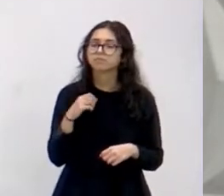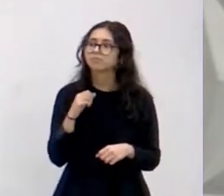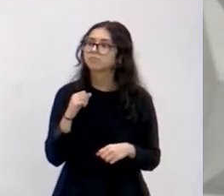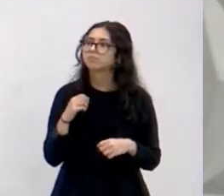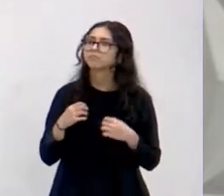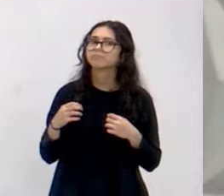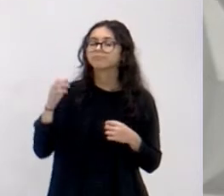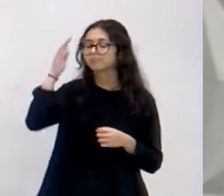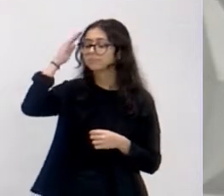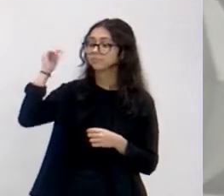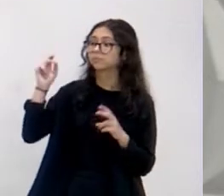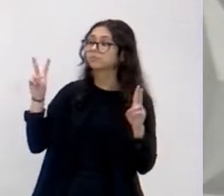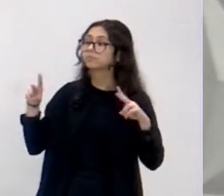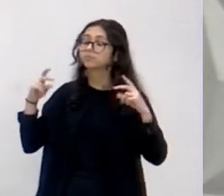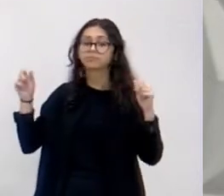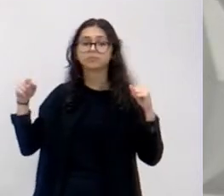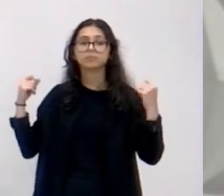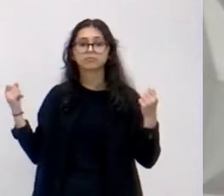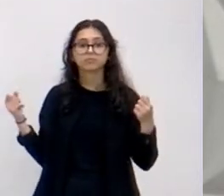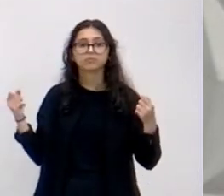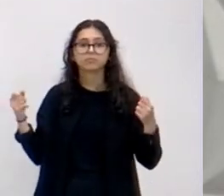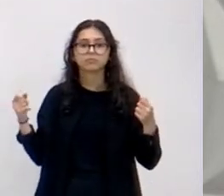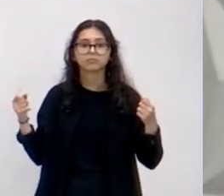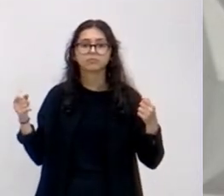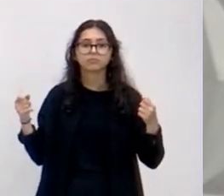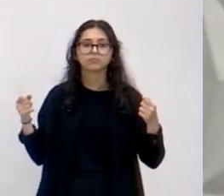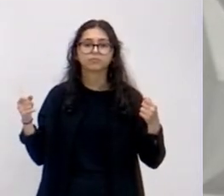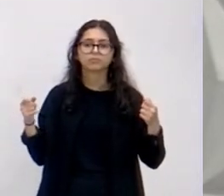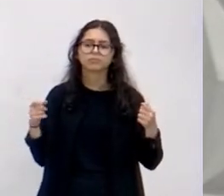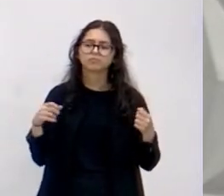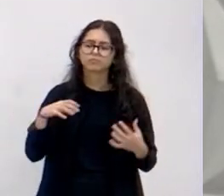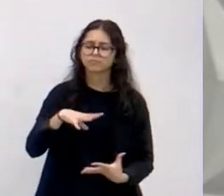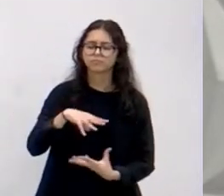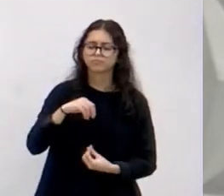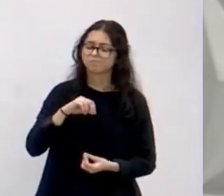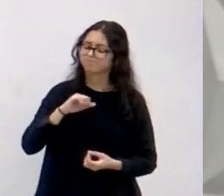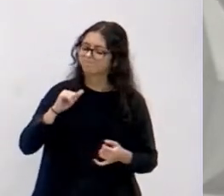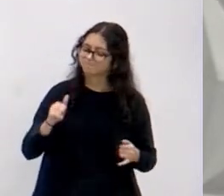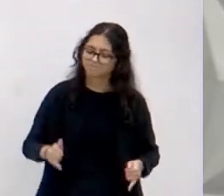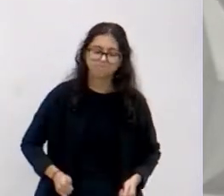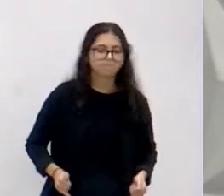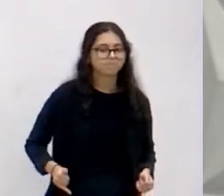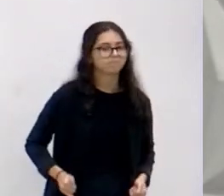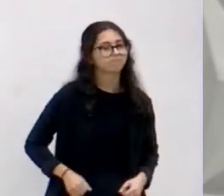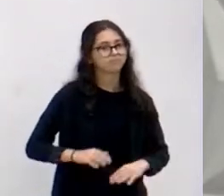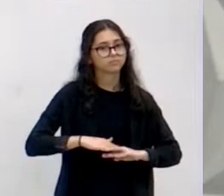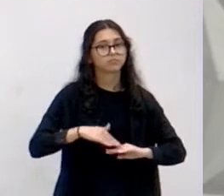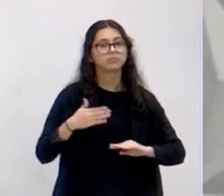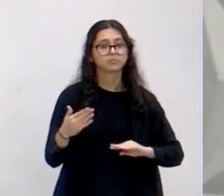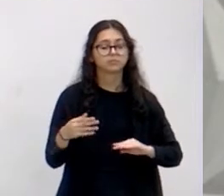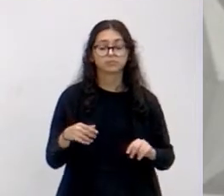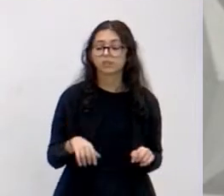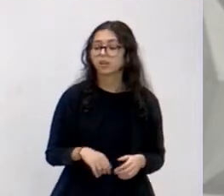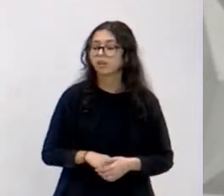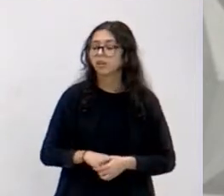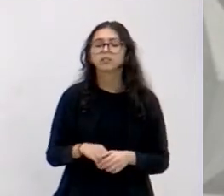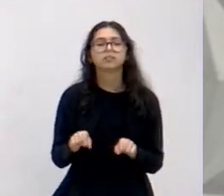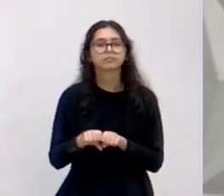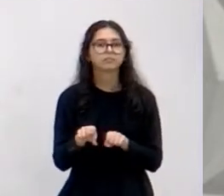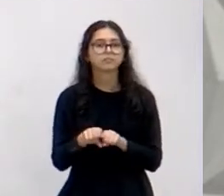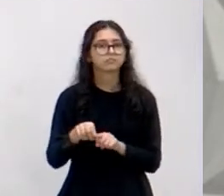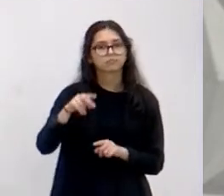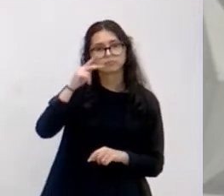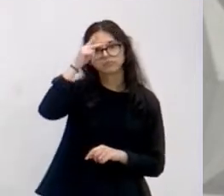vence Talvez isso dou amor a alma do que qualquer outra coisa há quem sugira também que talvez